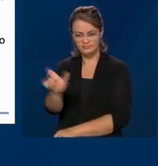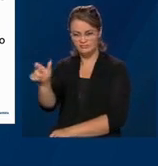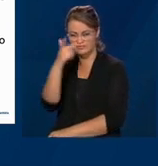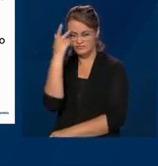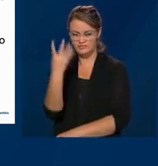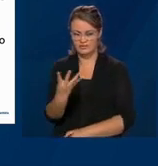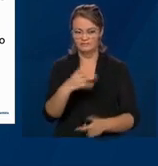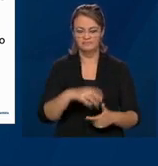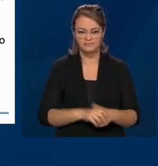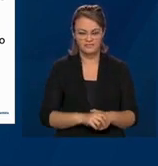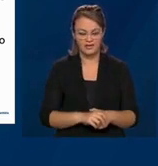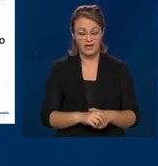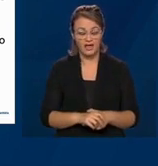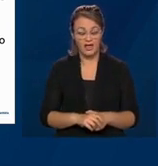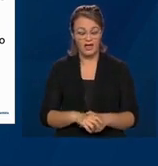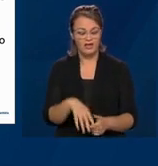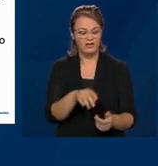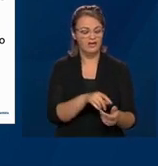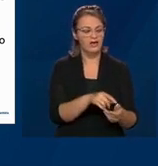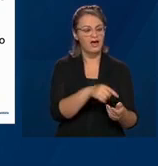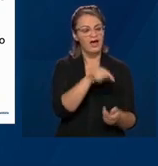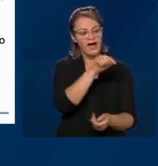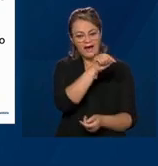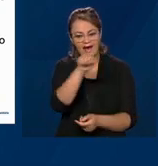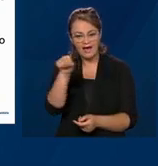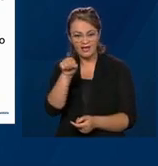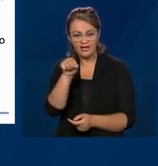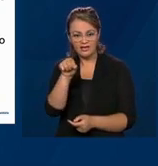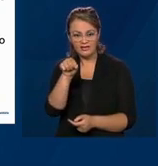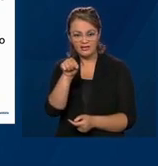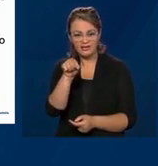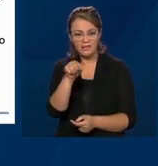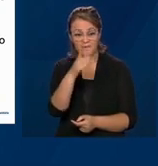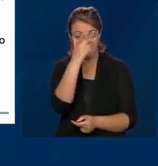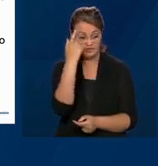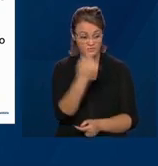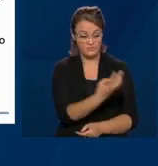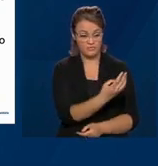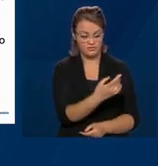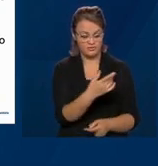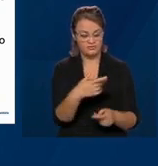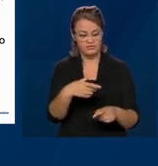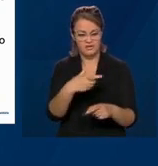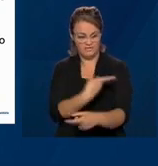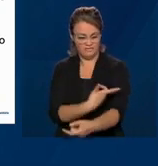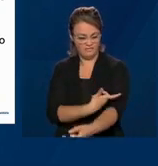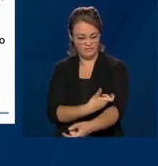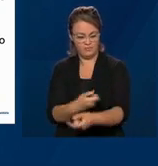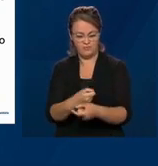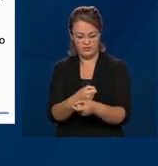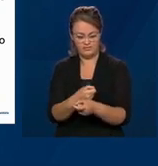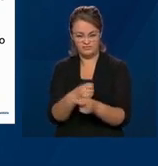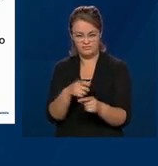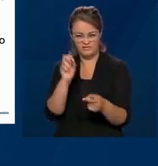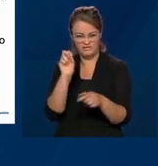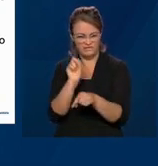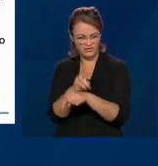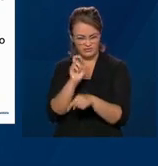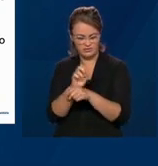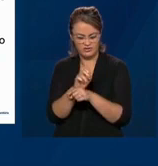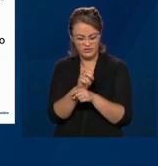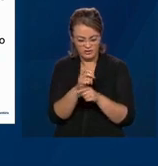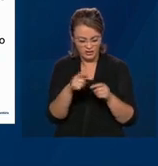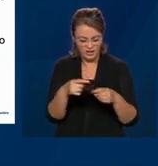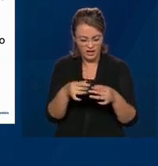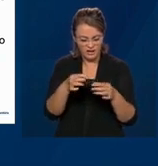de SARS-CoV-2, houve o isolamento, então, desses vírus. Esses vírus foram cultivados